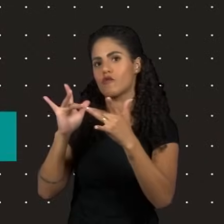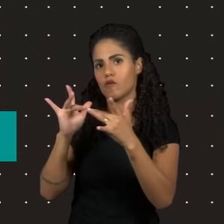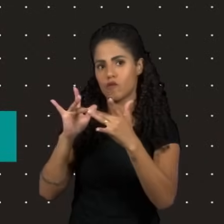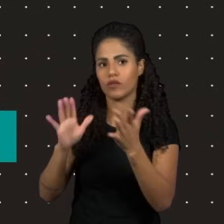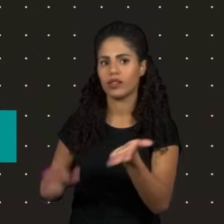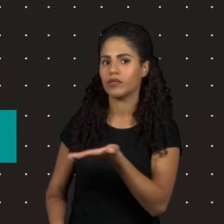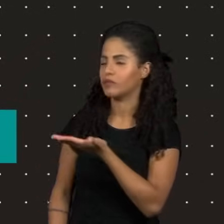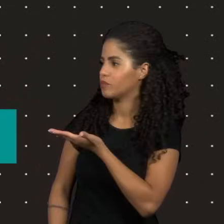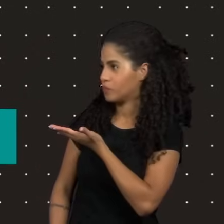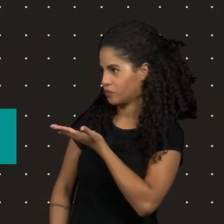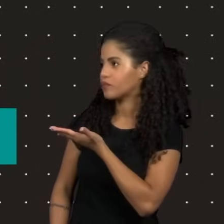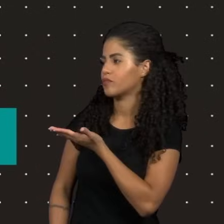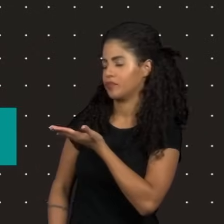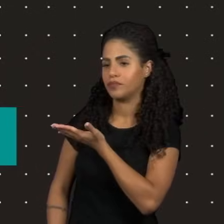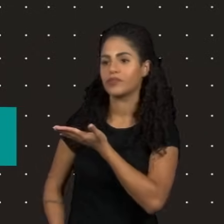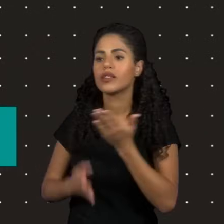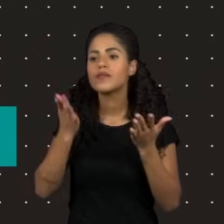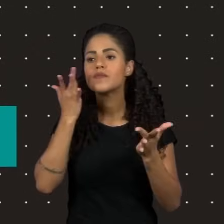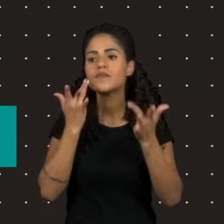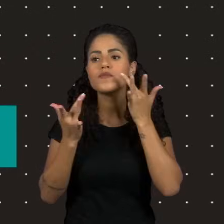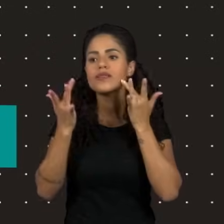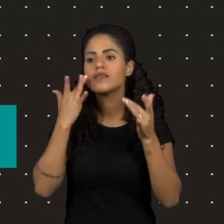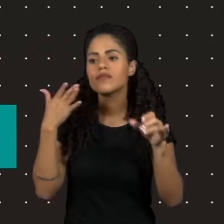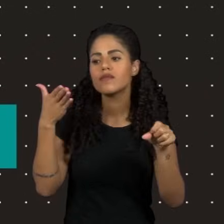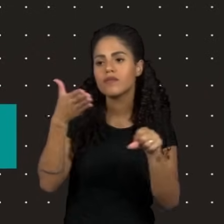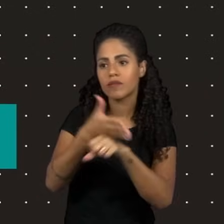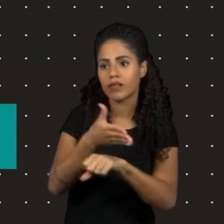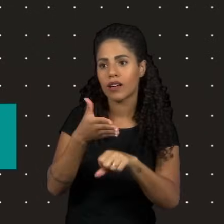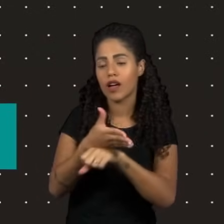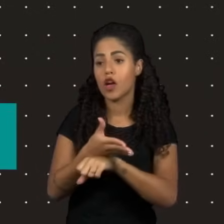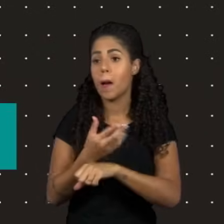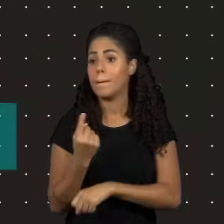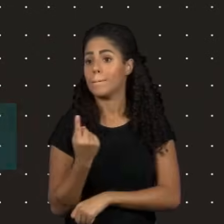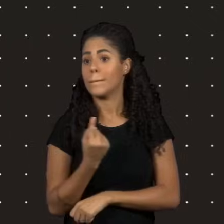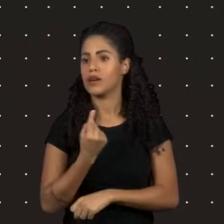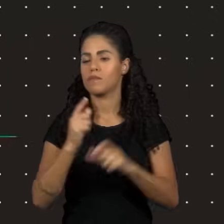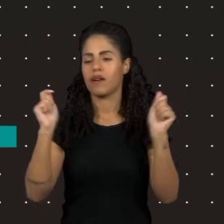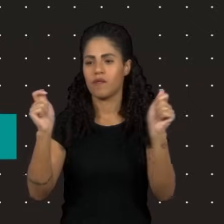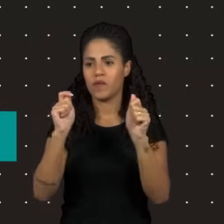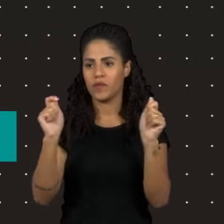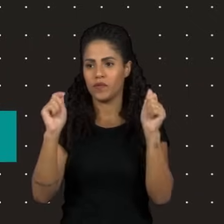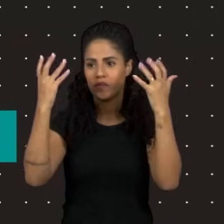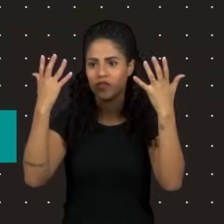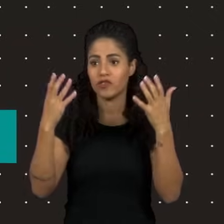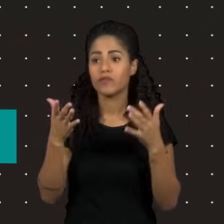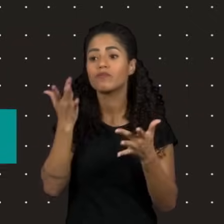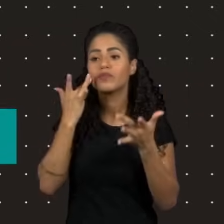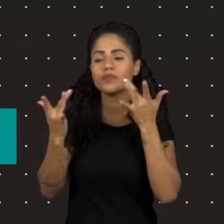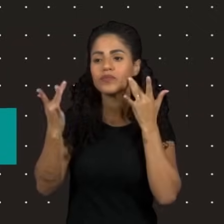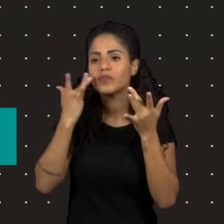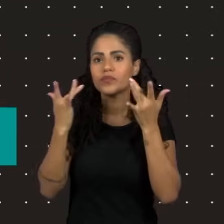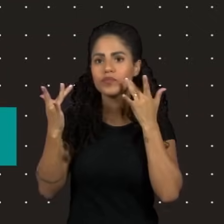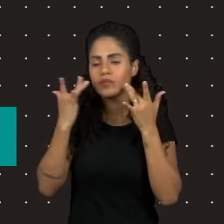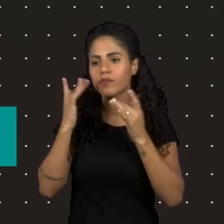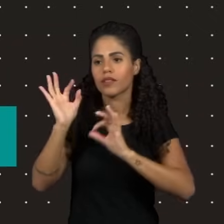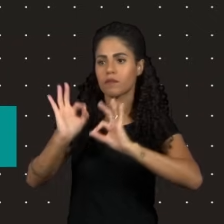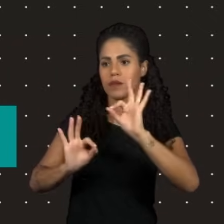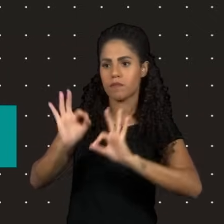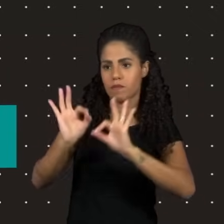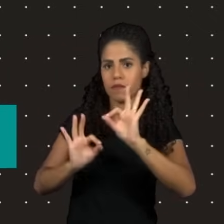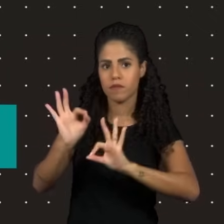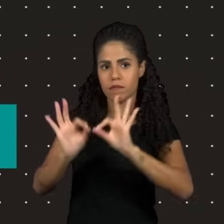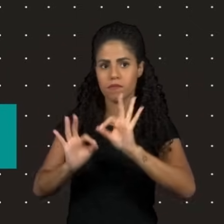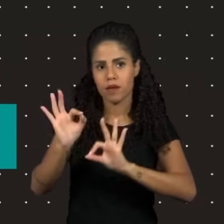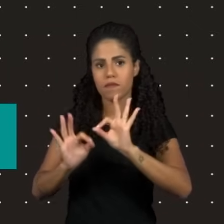Wilson. A peça participava do primeiro festival de teatro que era produzido pela Ruth